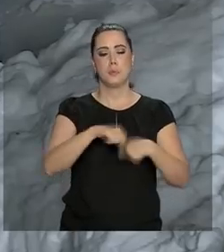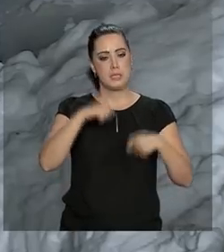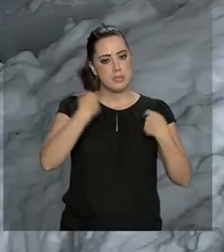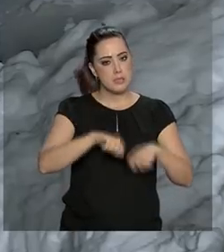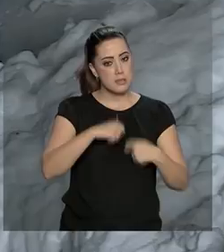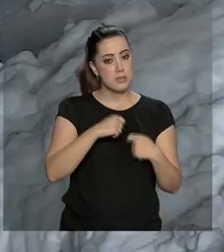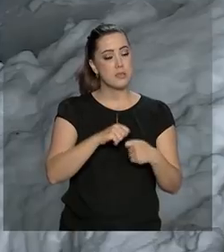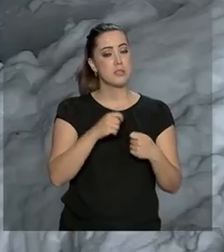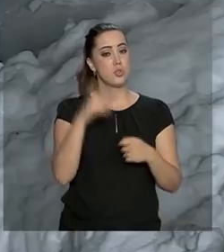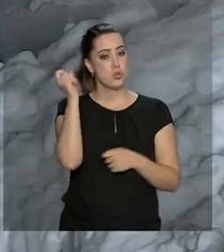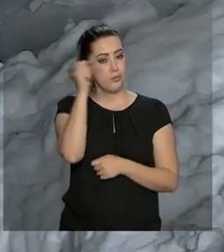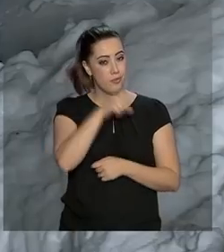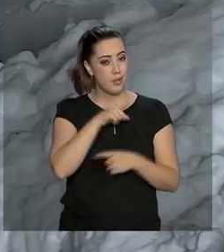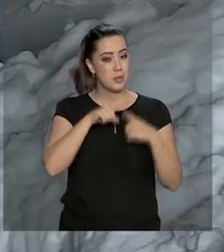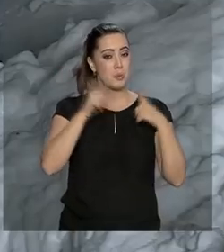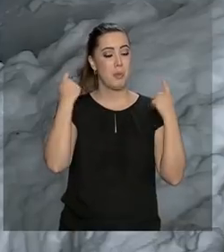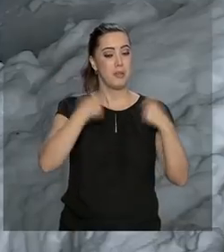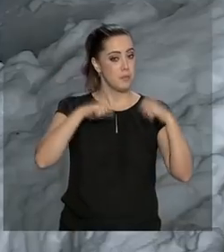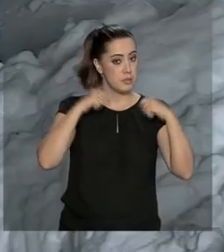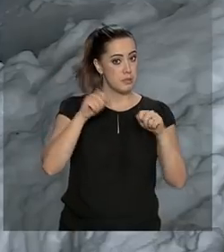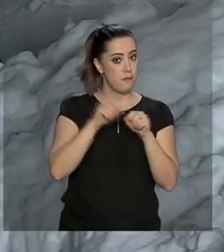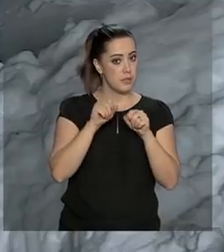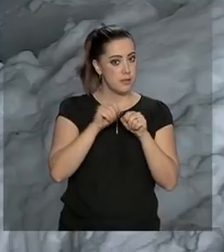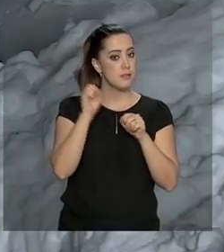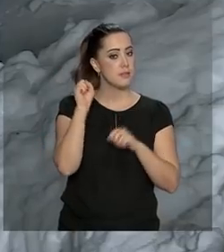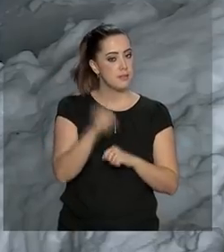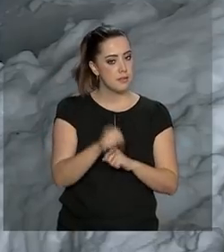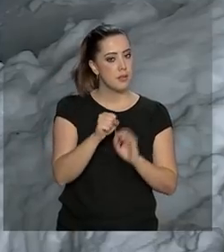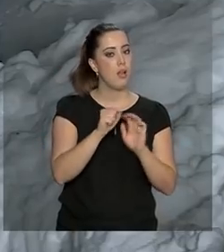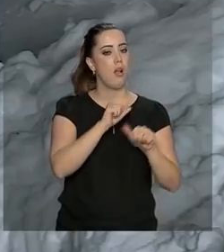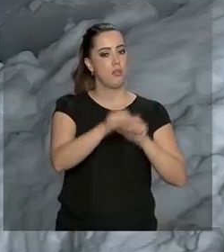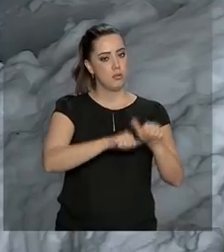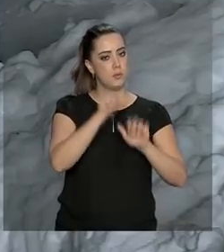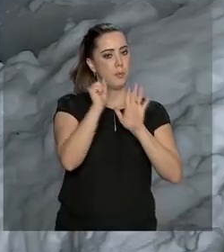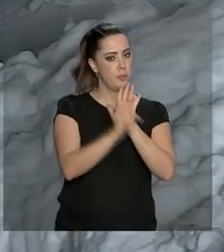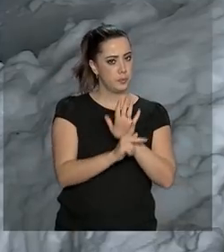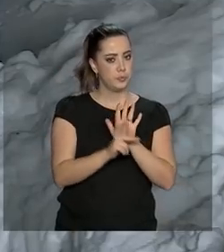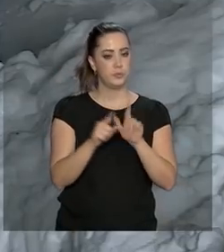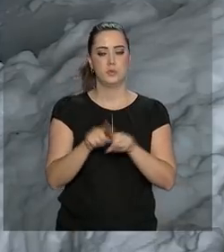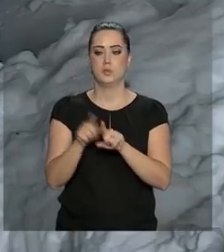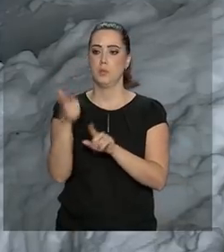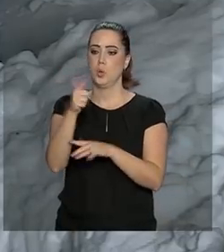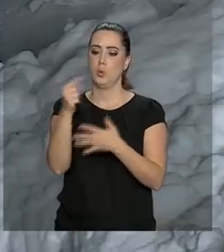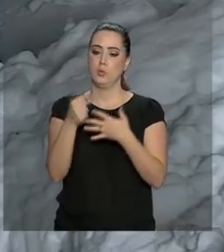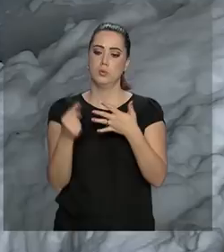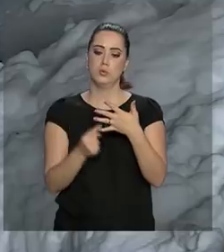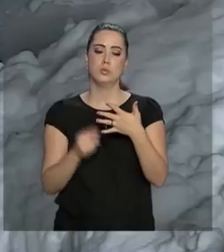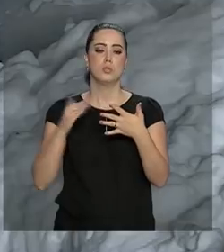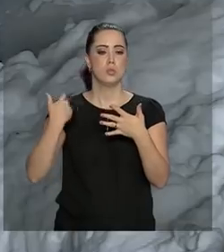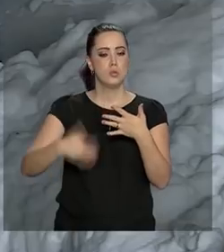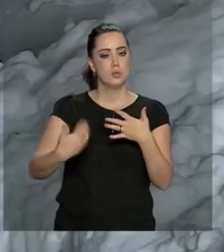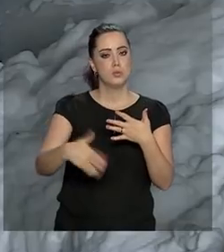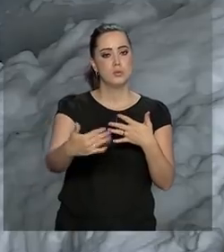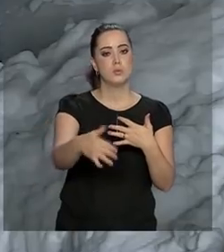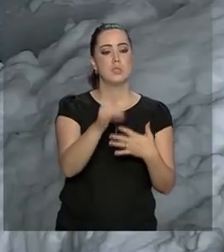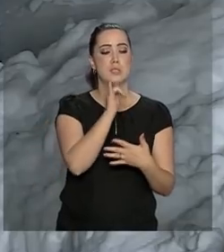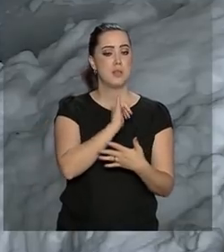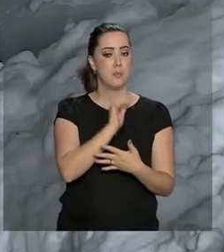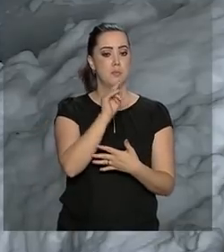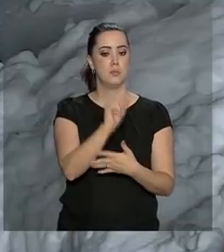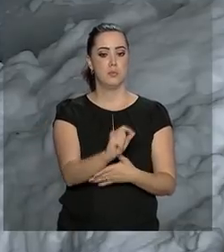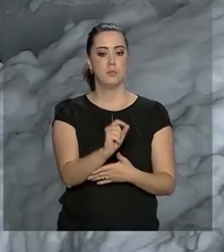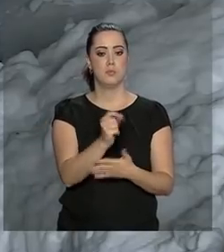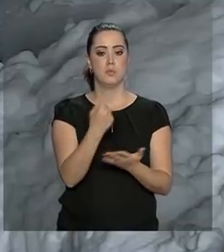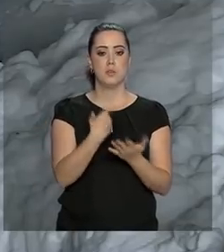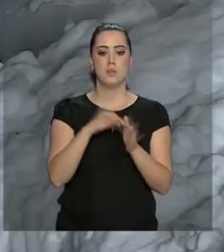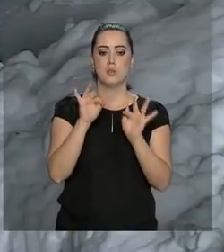ela deverá ser feita. E falou também sobre outras reformas que serão feitas, que já estão bastante avançadas, como, por exemplo,